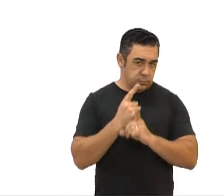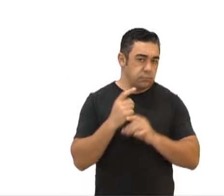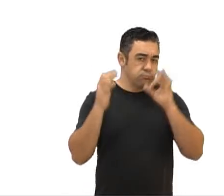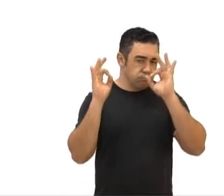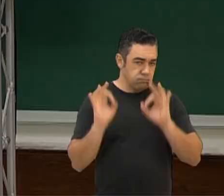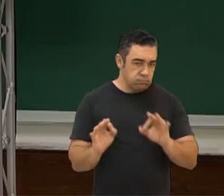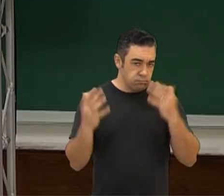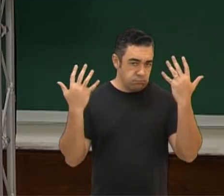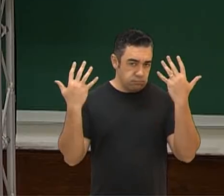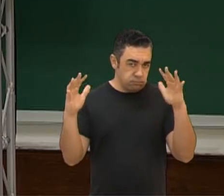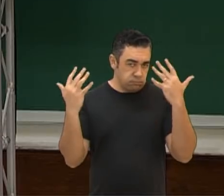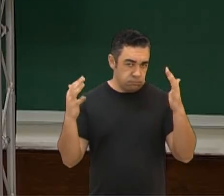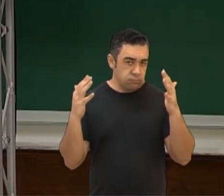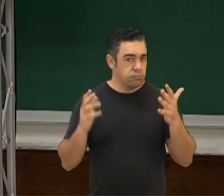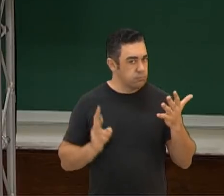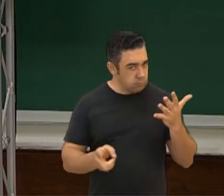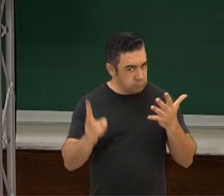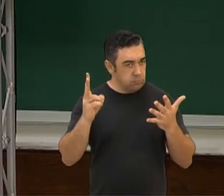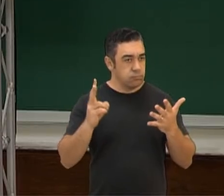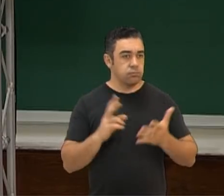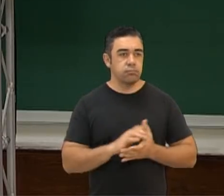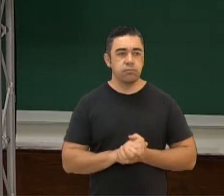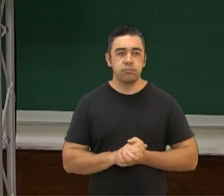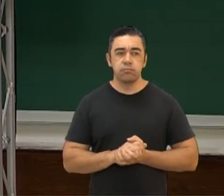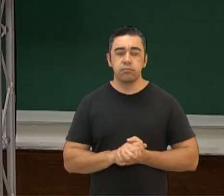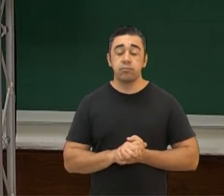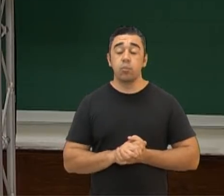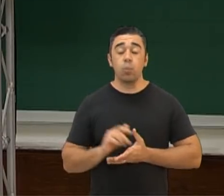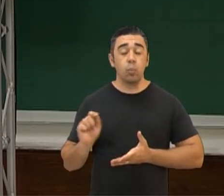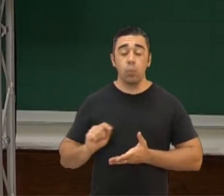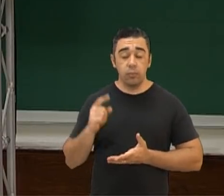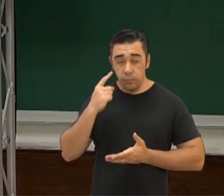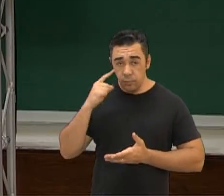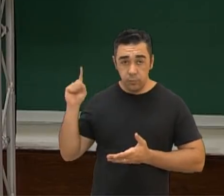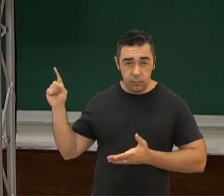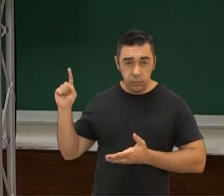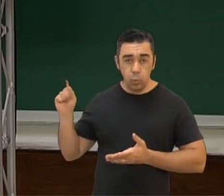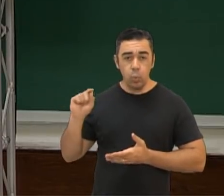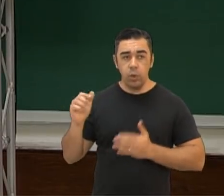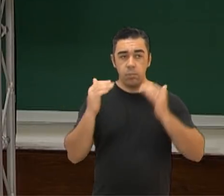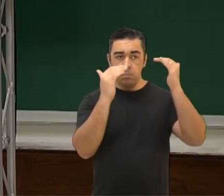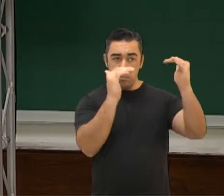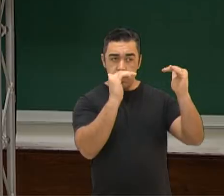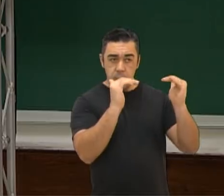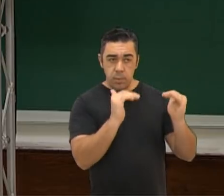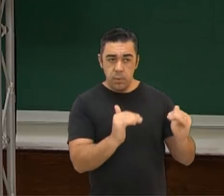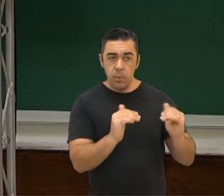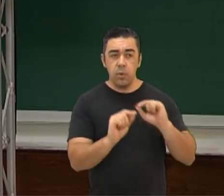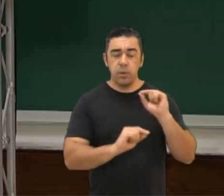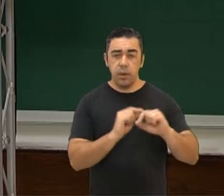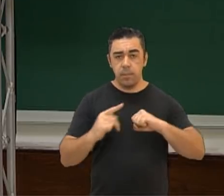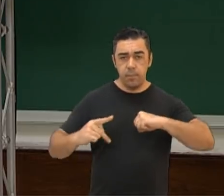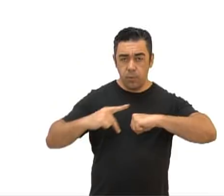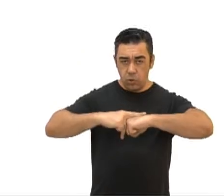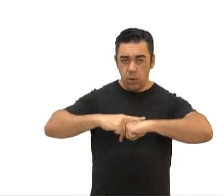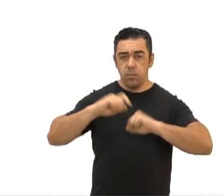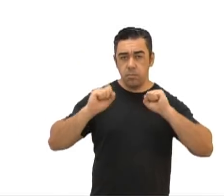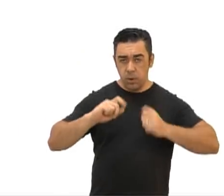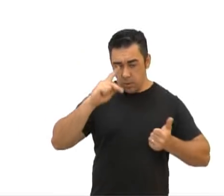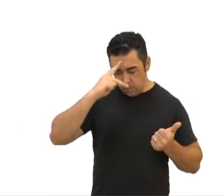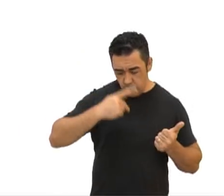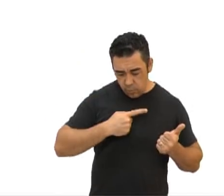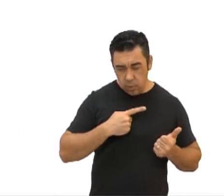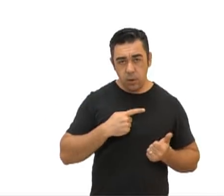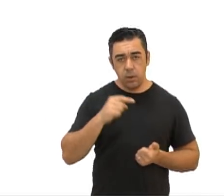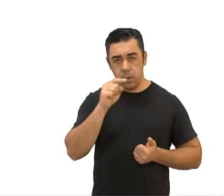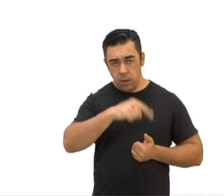possessivos, parabéns, estamos no caminho certo, ok? Então, vejam que as subclasses do pronome, o pronome pode ser pessoal, eu, tu, ele,